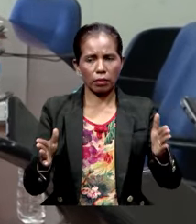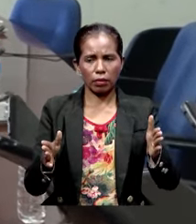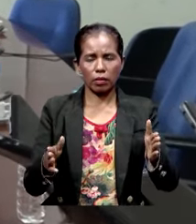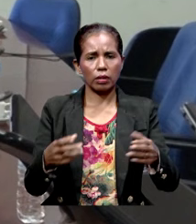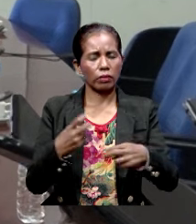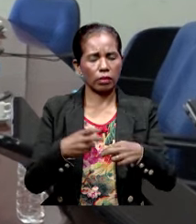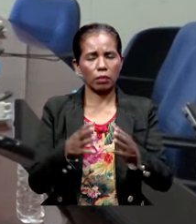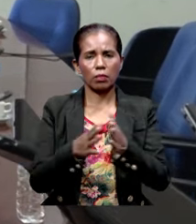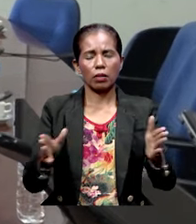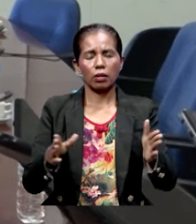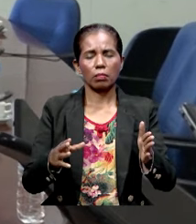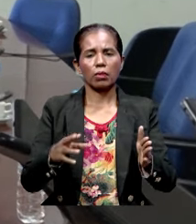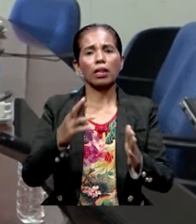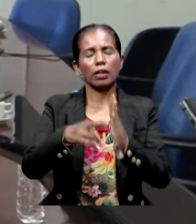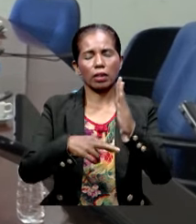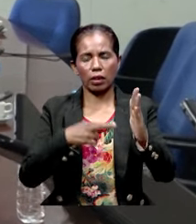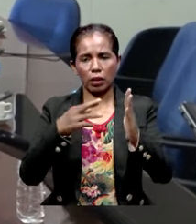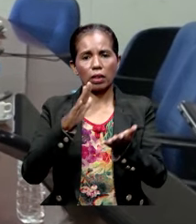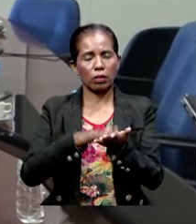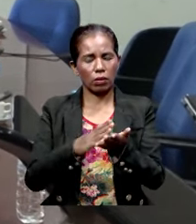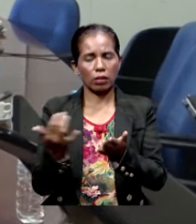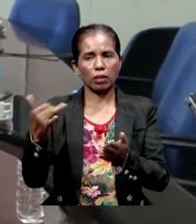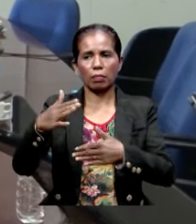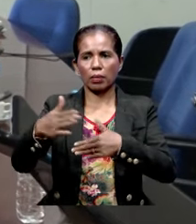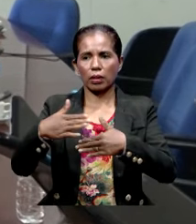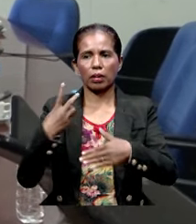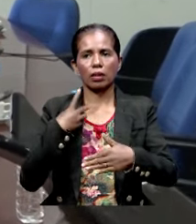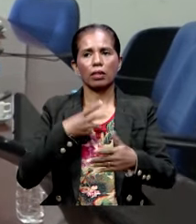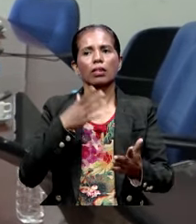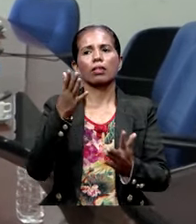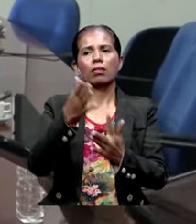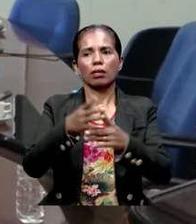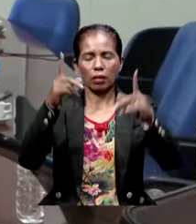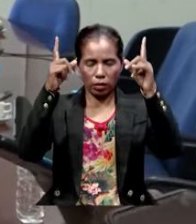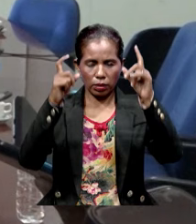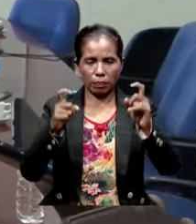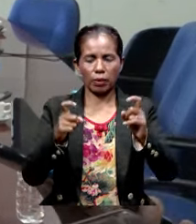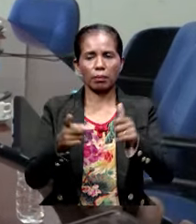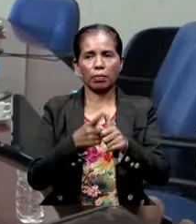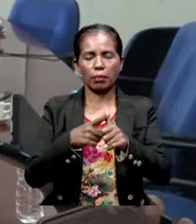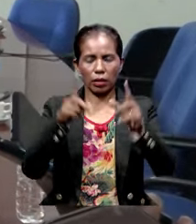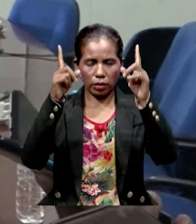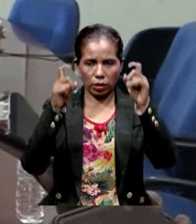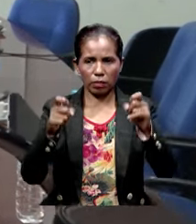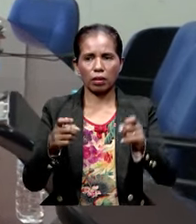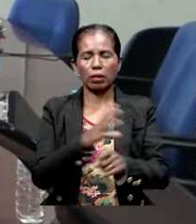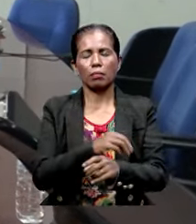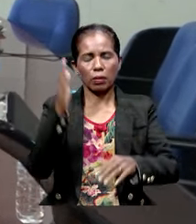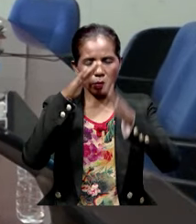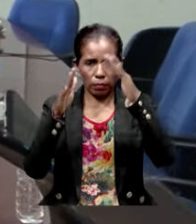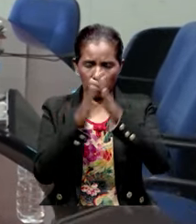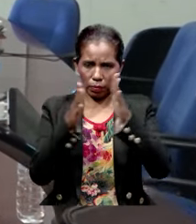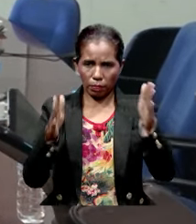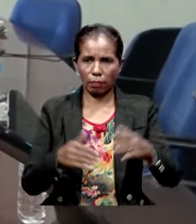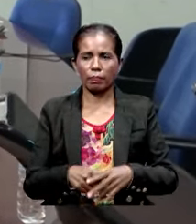efectivos curricular neve tama bisikona itatu tama fale exame primeiro semestre ne e danemos problema ta